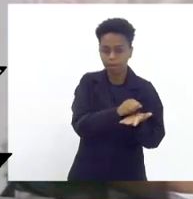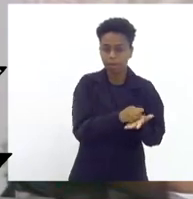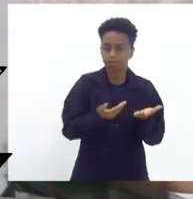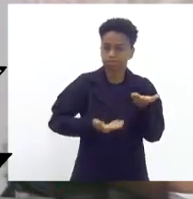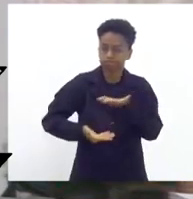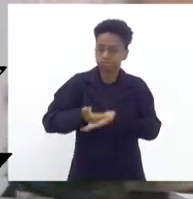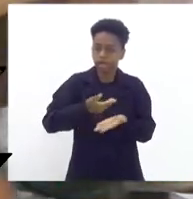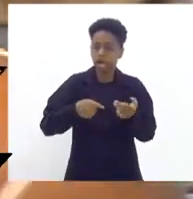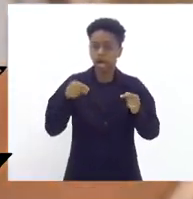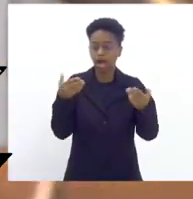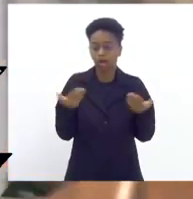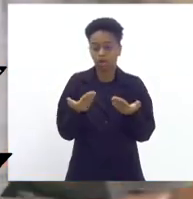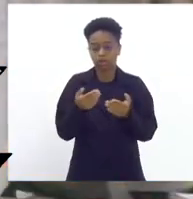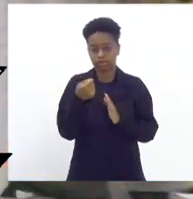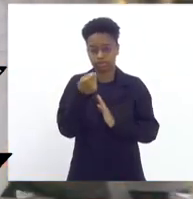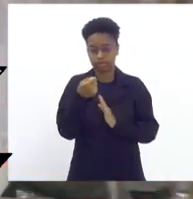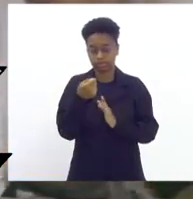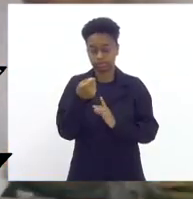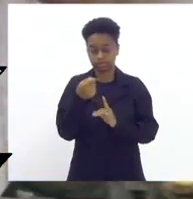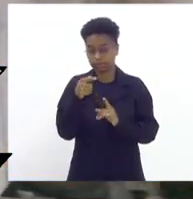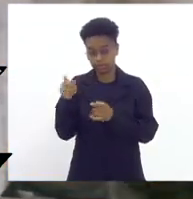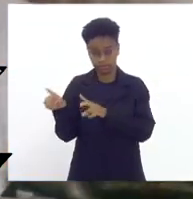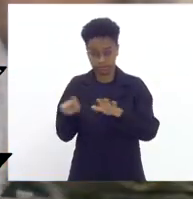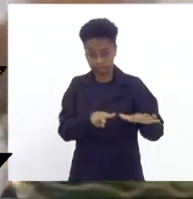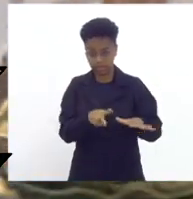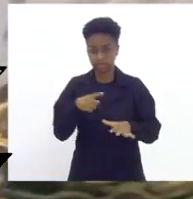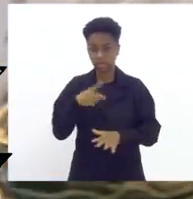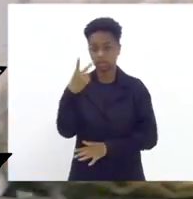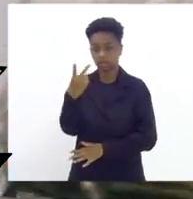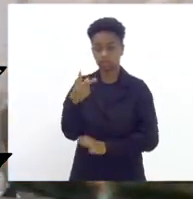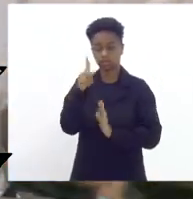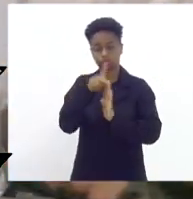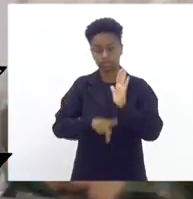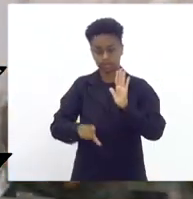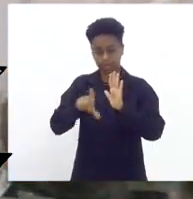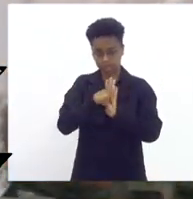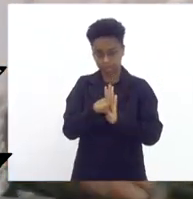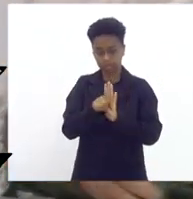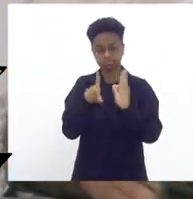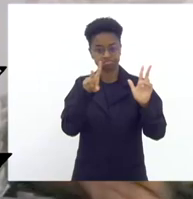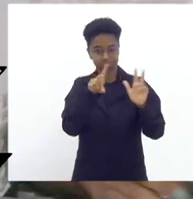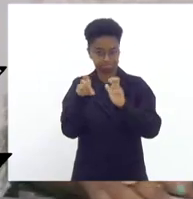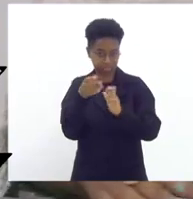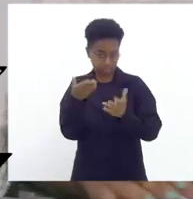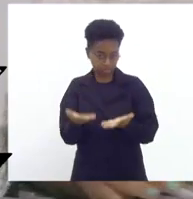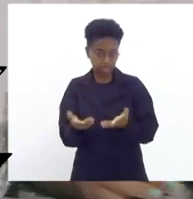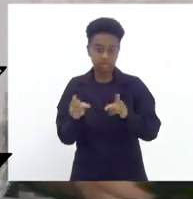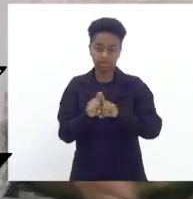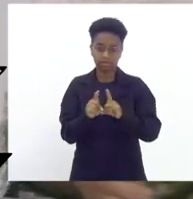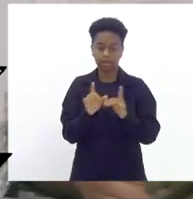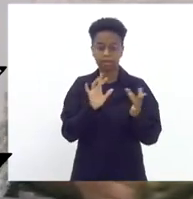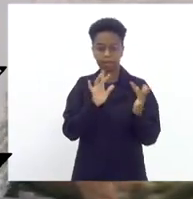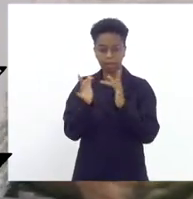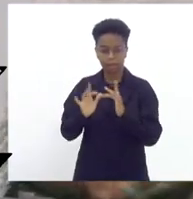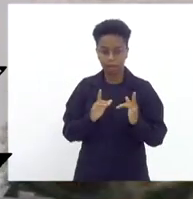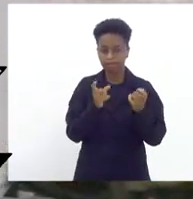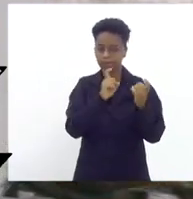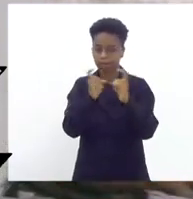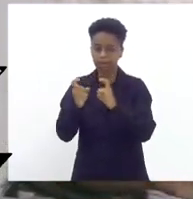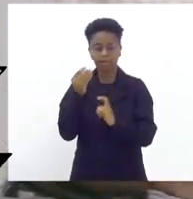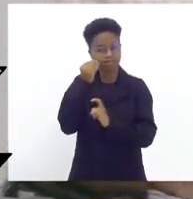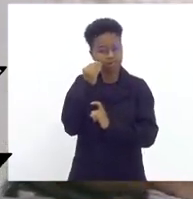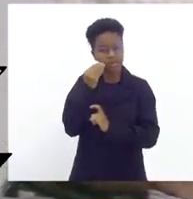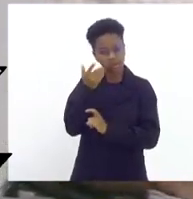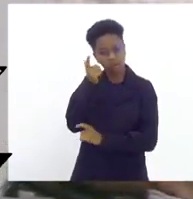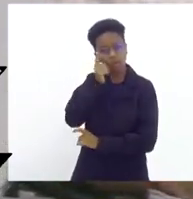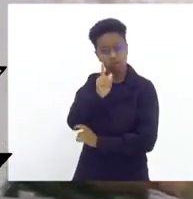dois projetos de lei sobre esse assunto E vamos articular na casa para da celeridade a tramitação